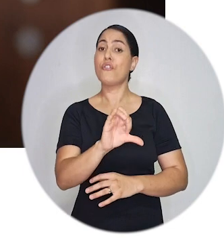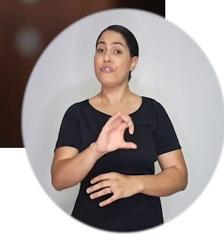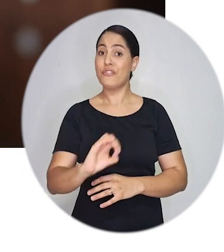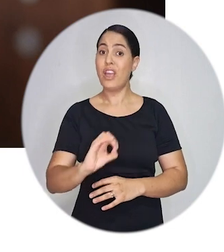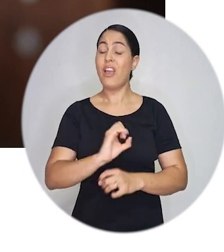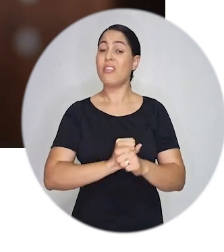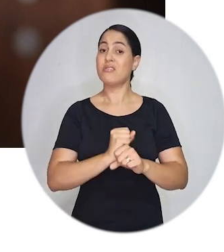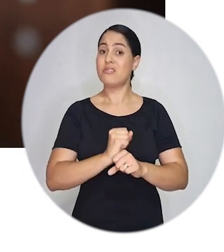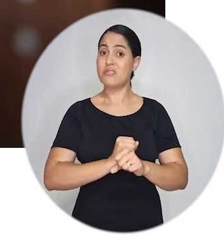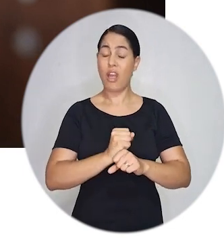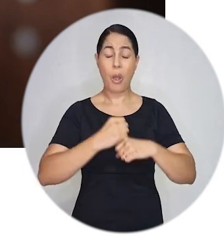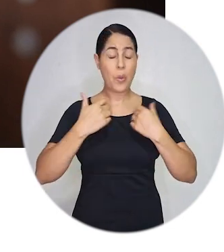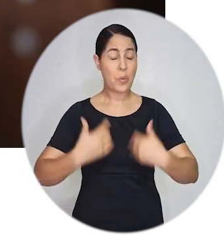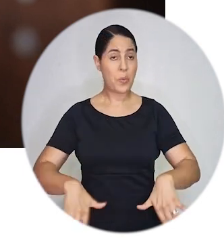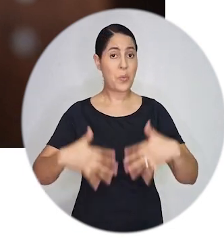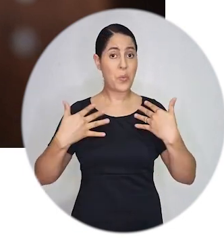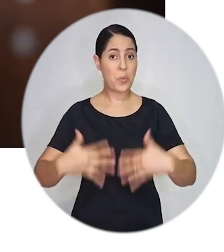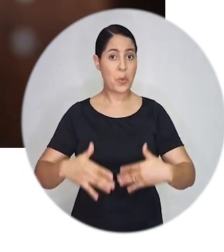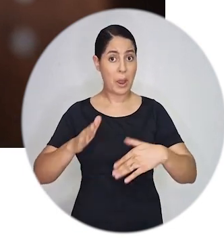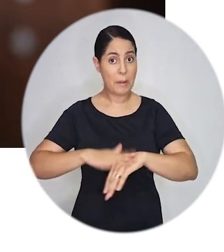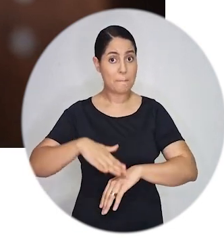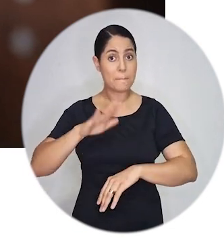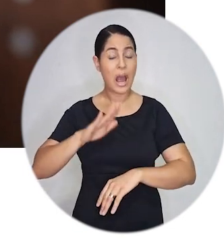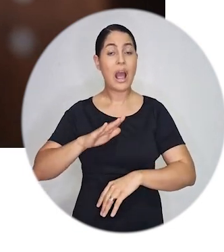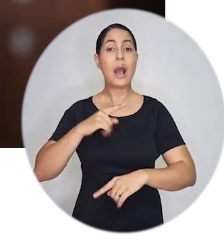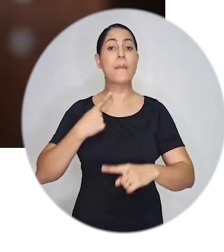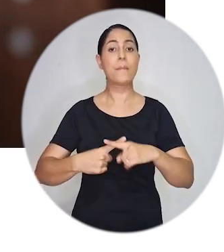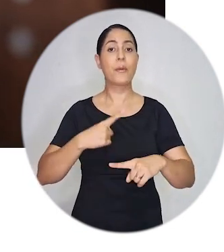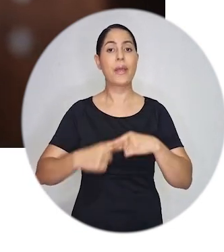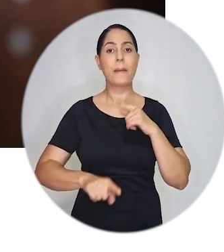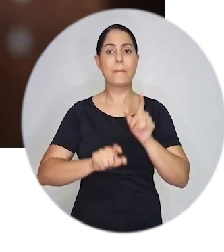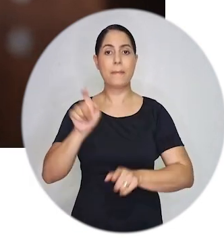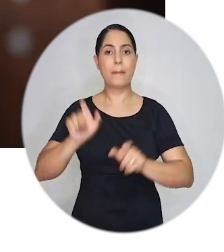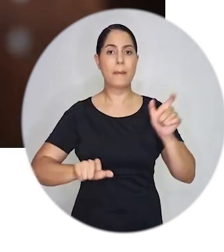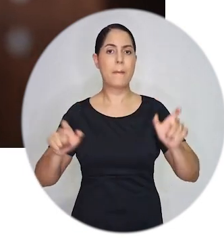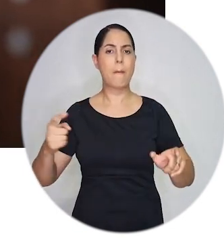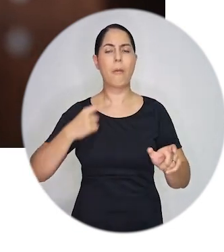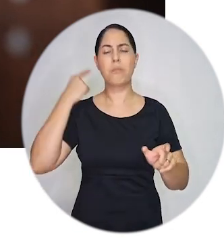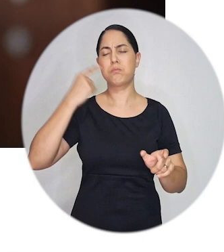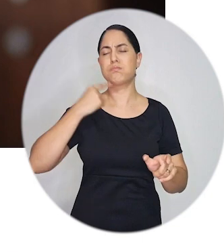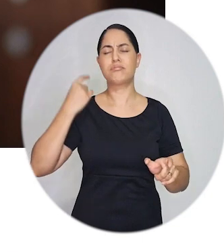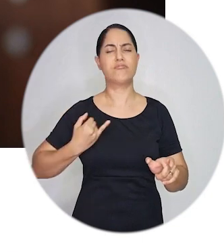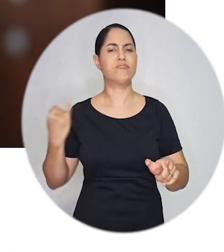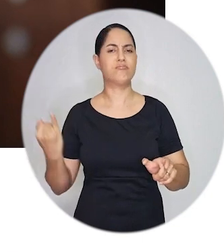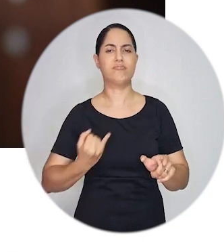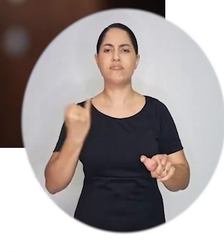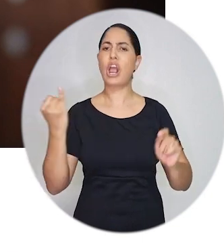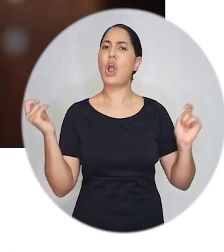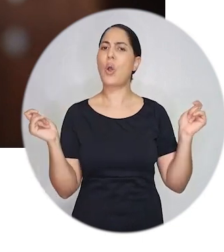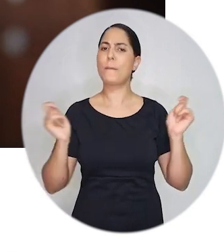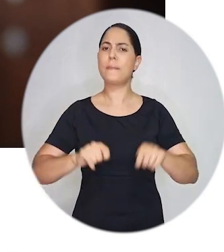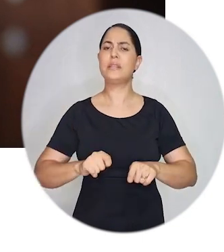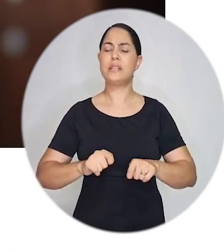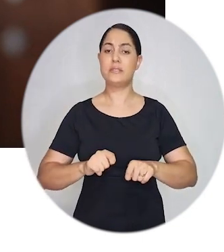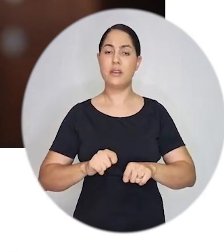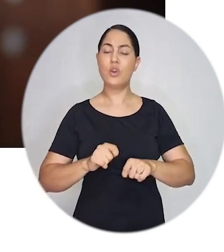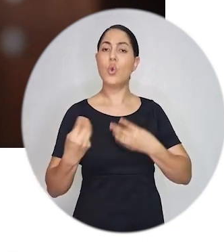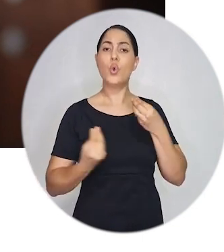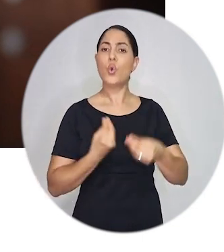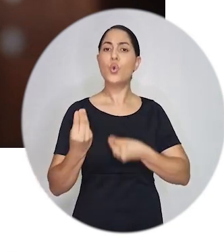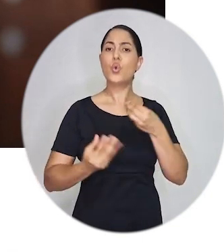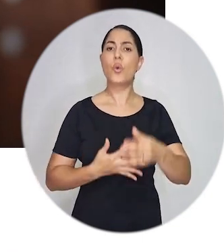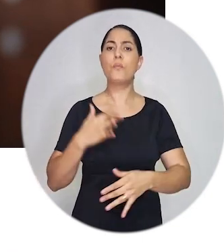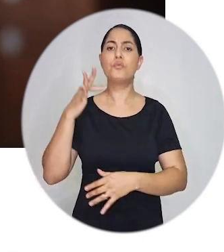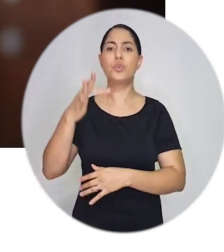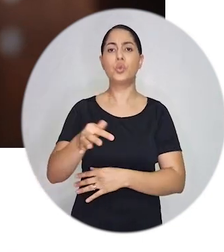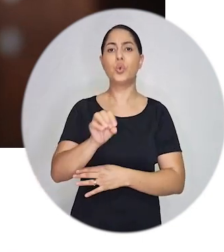décadas, milhares de advogados emprestaram e seguem emprestando seu talento e sua competência para, de forma voluntária, ajudar a